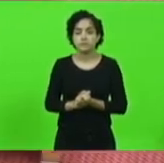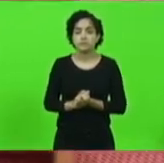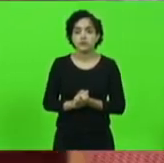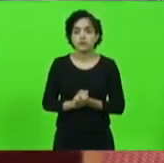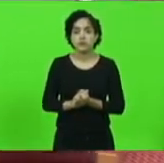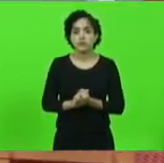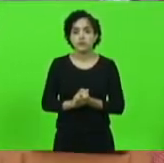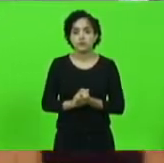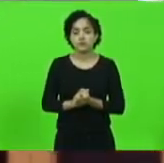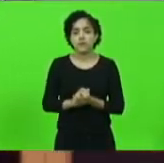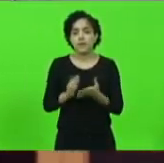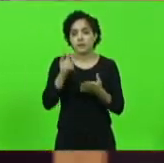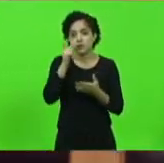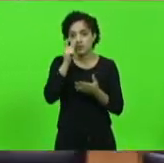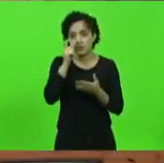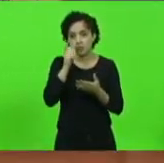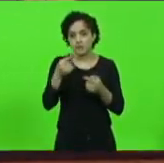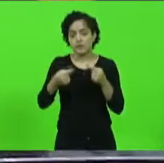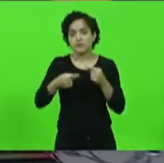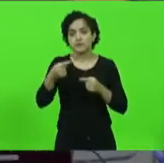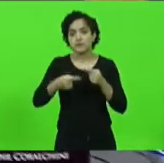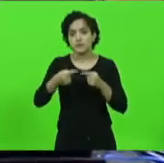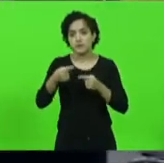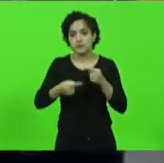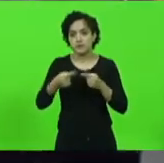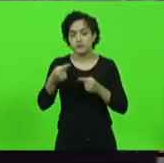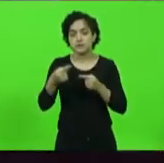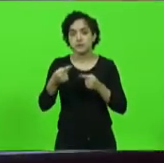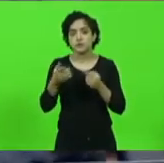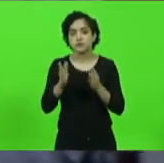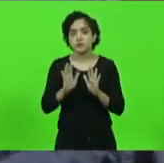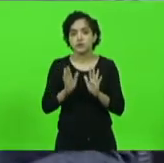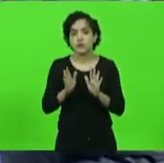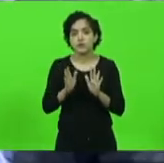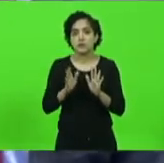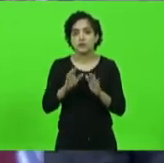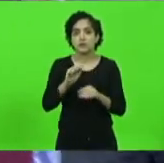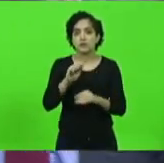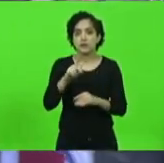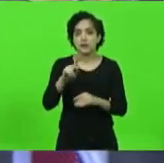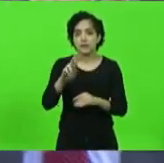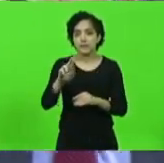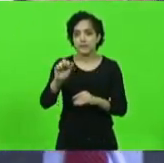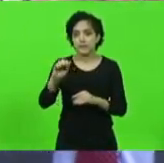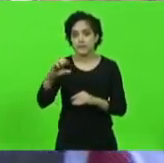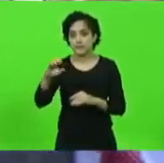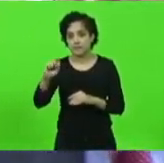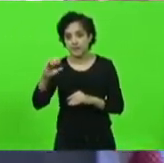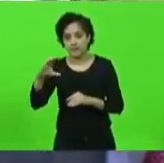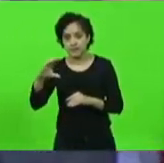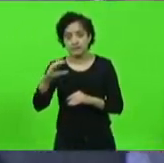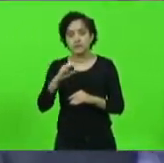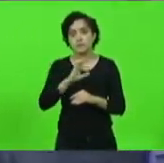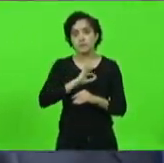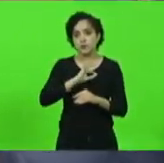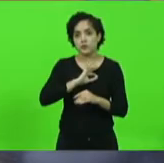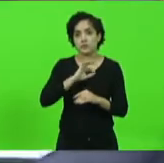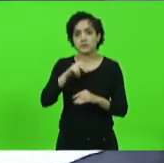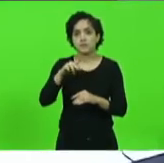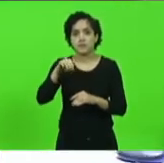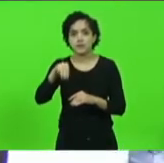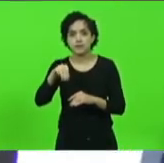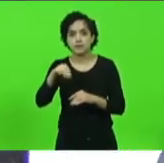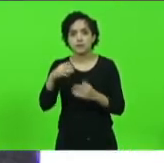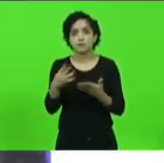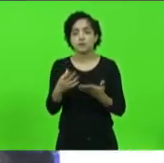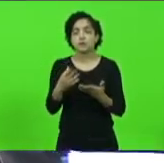nós estamos acompanhando esse debate pelas redes sociais da PRASC, da Polícia Militar, da reposição linear,